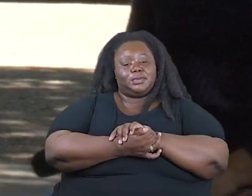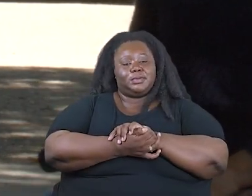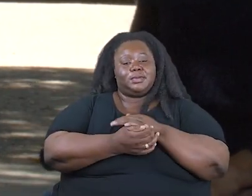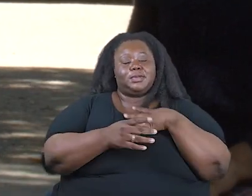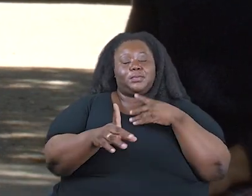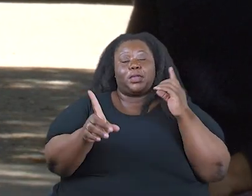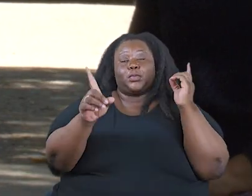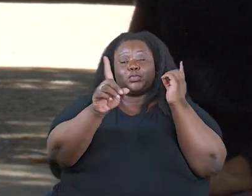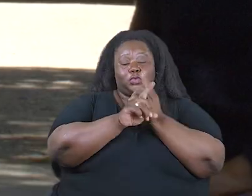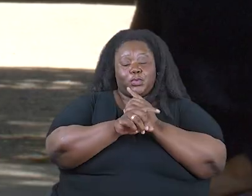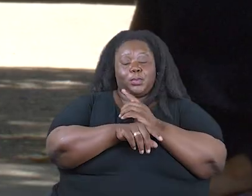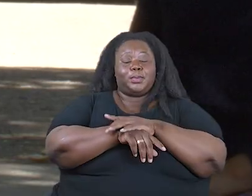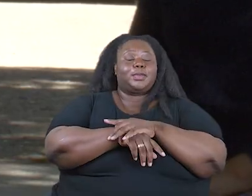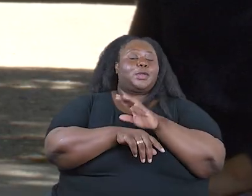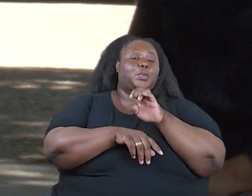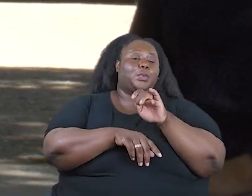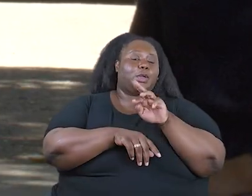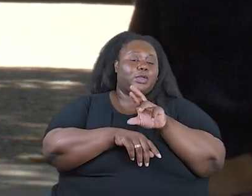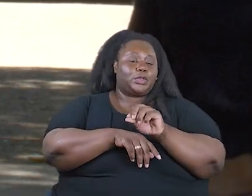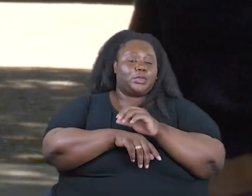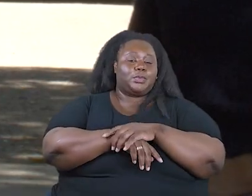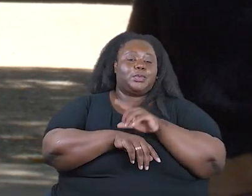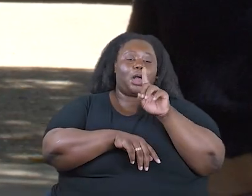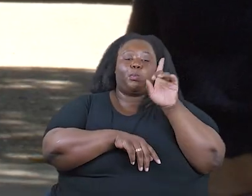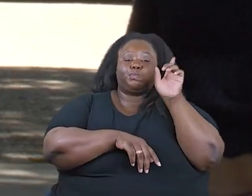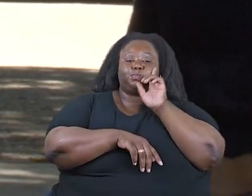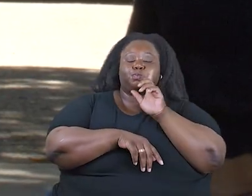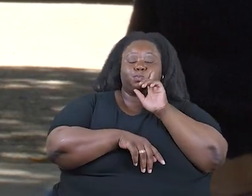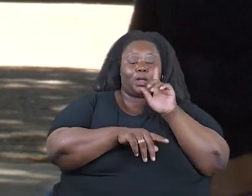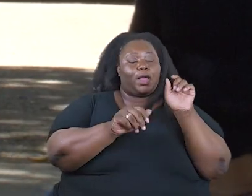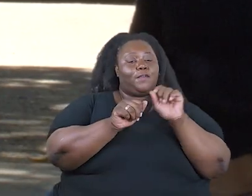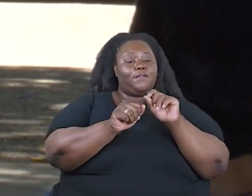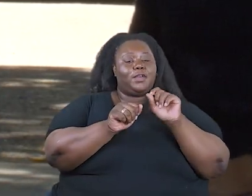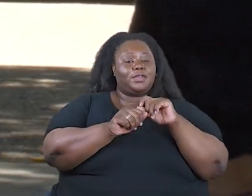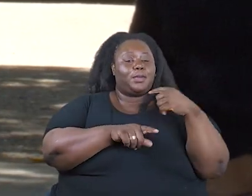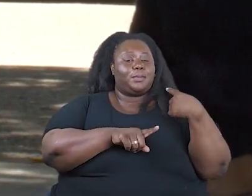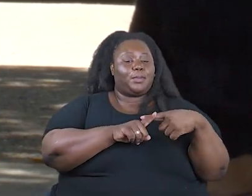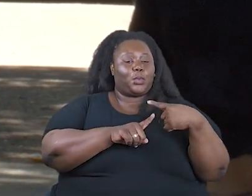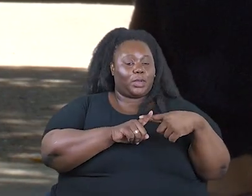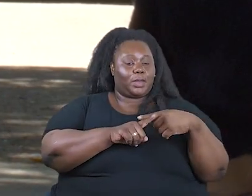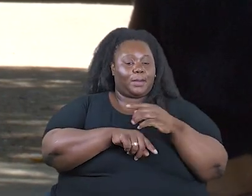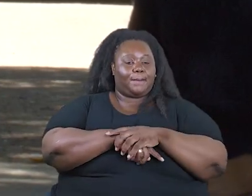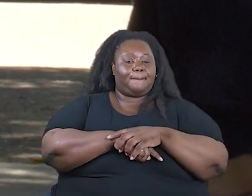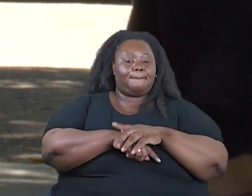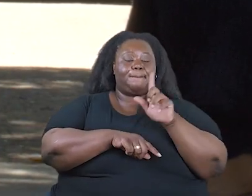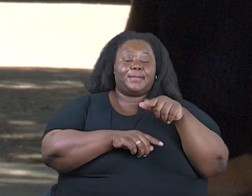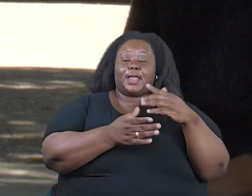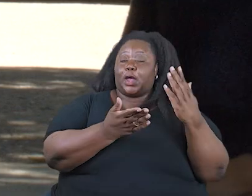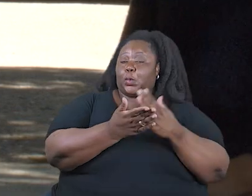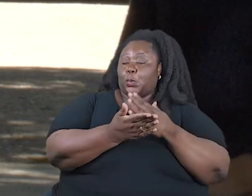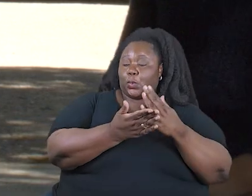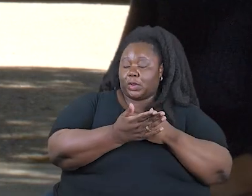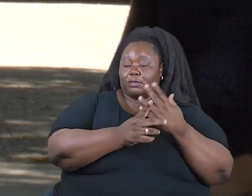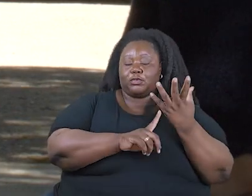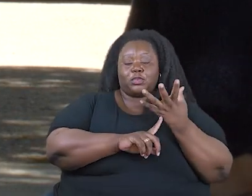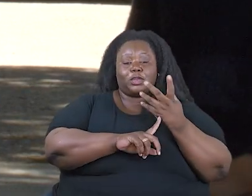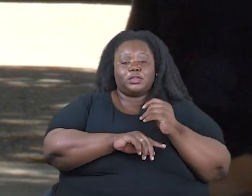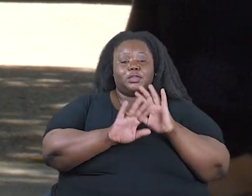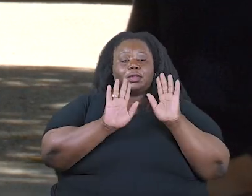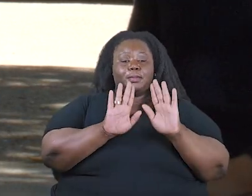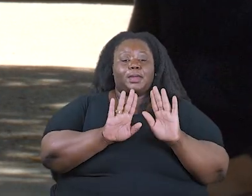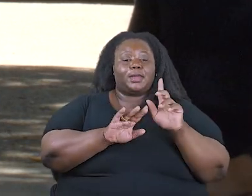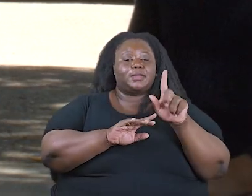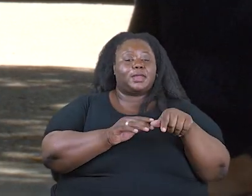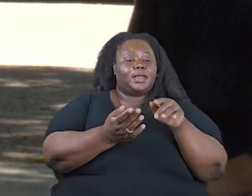Eu descobri o editor lá nos Estados Unidos que fazia, porque é um livro de artista, mas